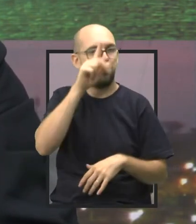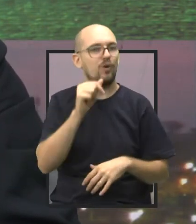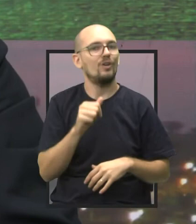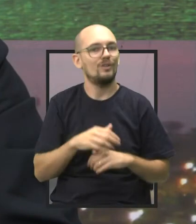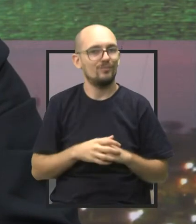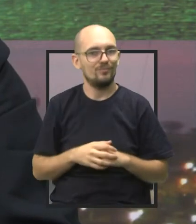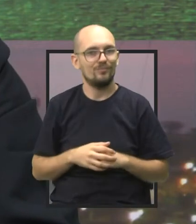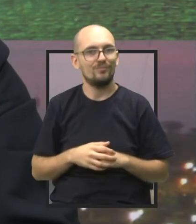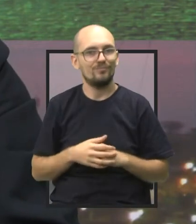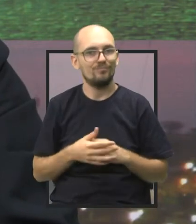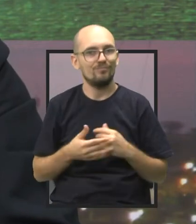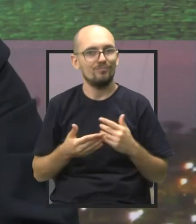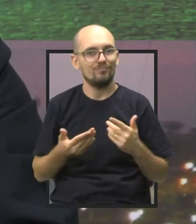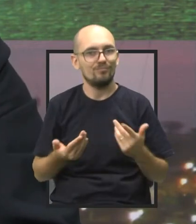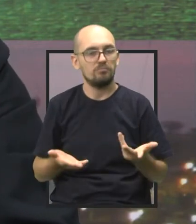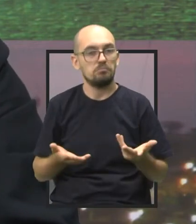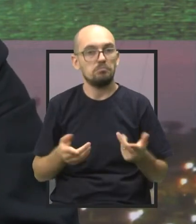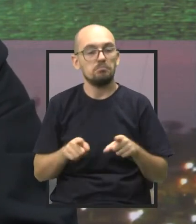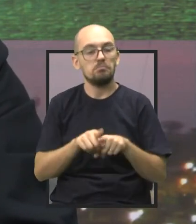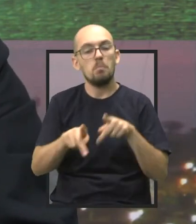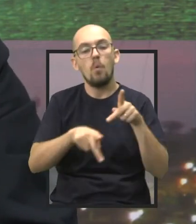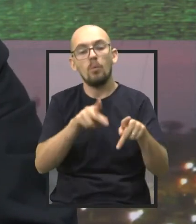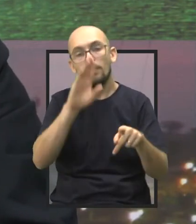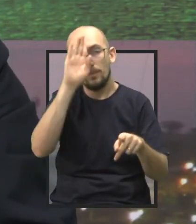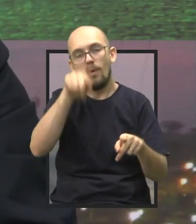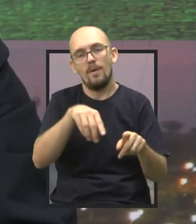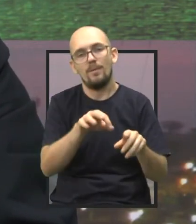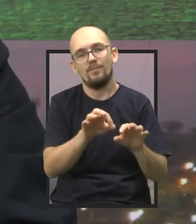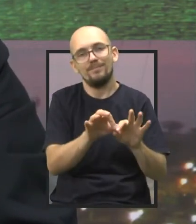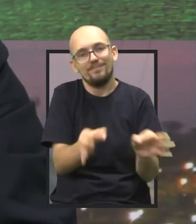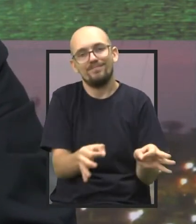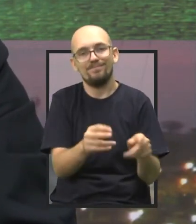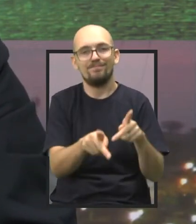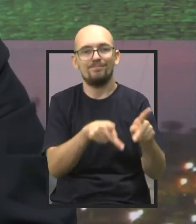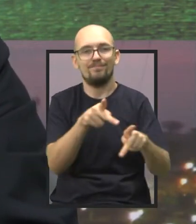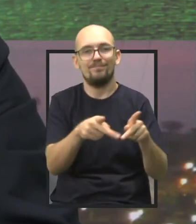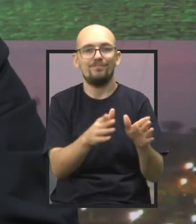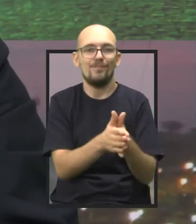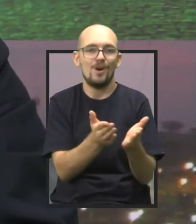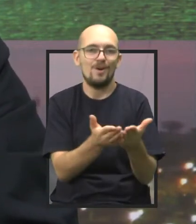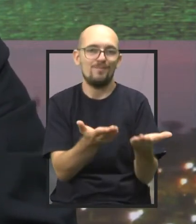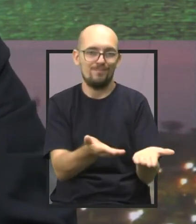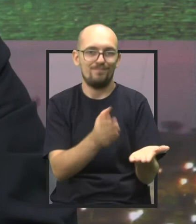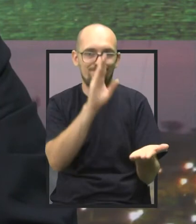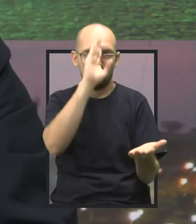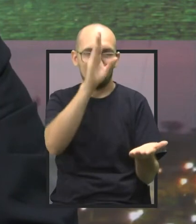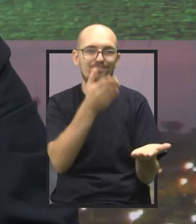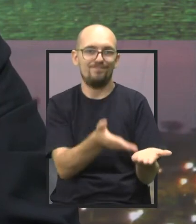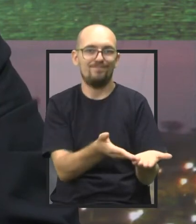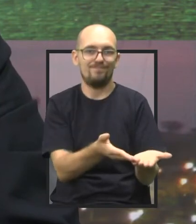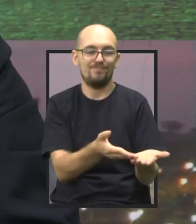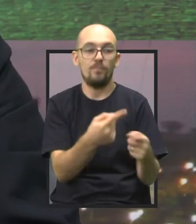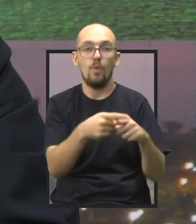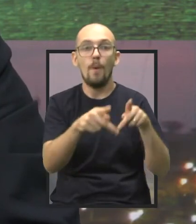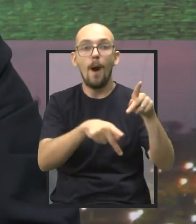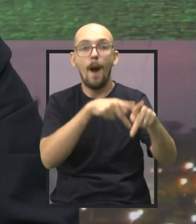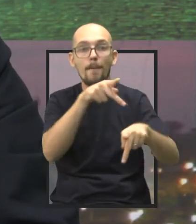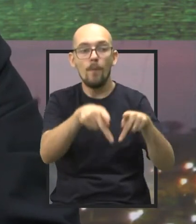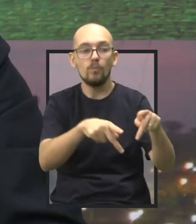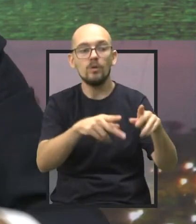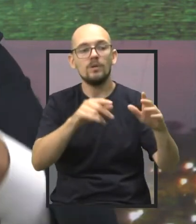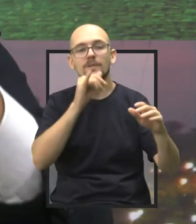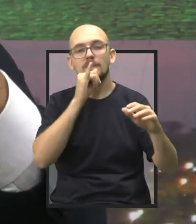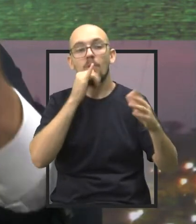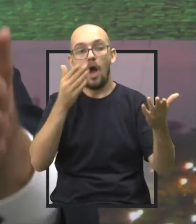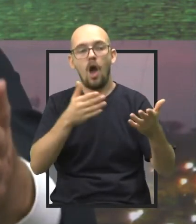dinheiro. E para a população de baixa renda, né? Isso é importante dizer. A população, ela vai estar no núcleo